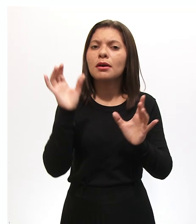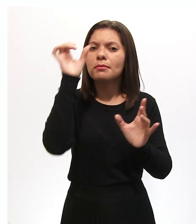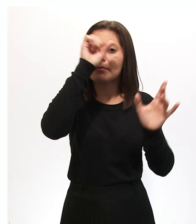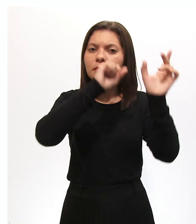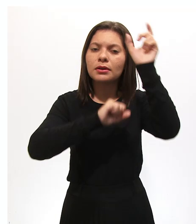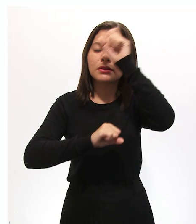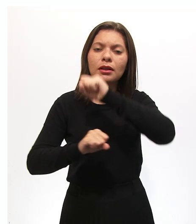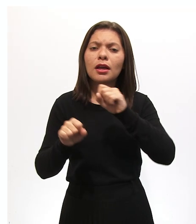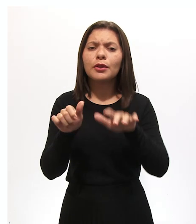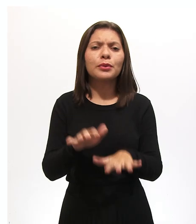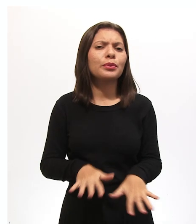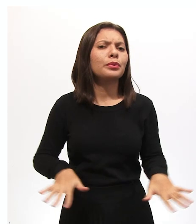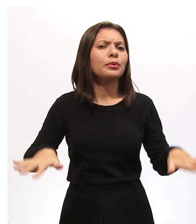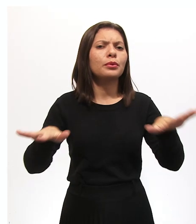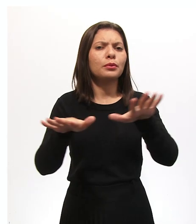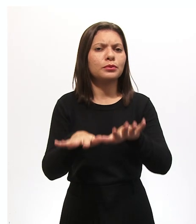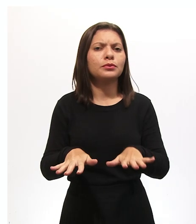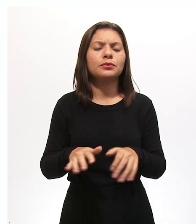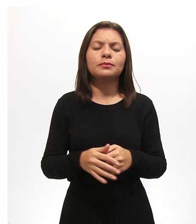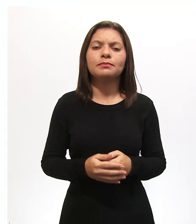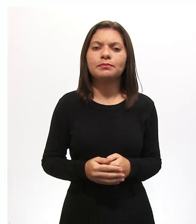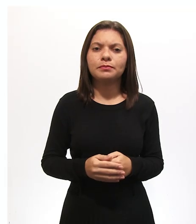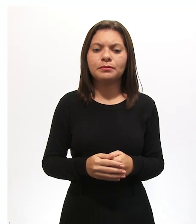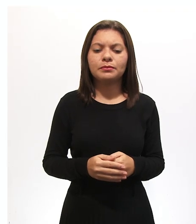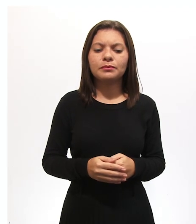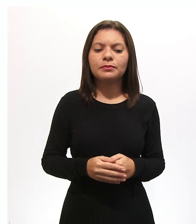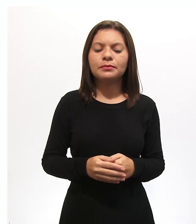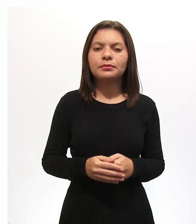aprendizagem, a todos os estudantes.